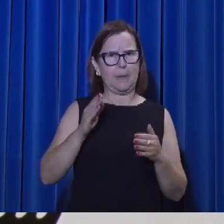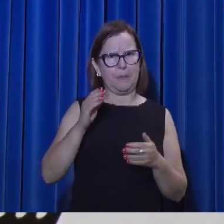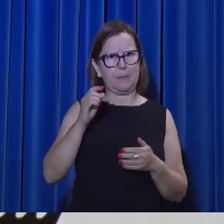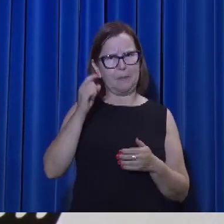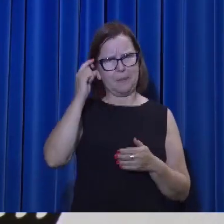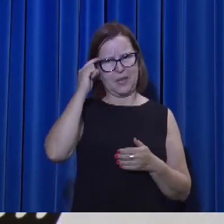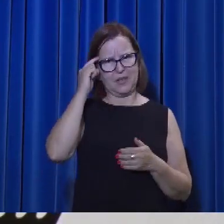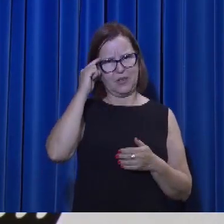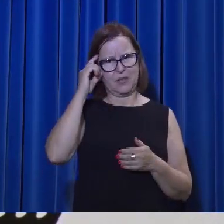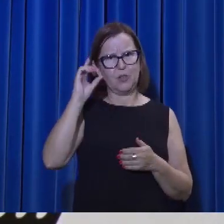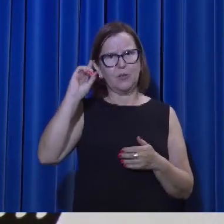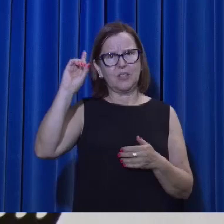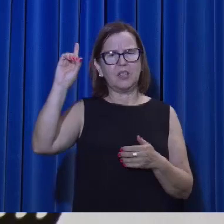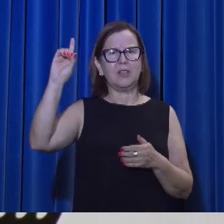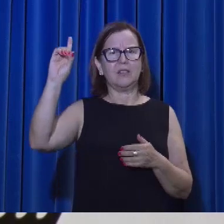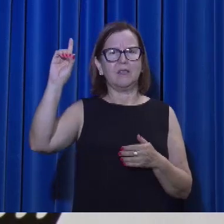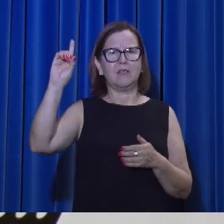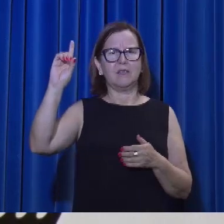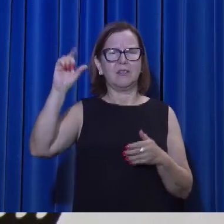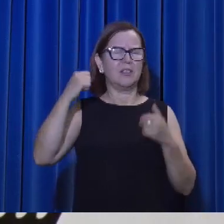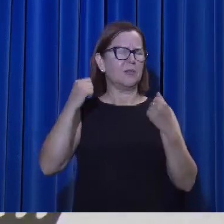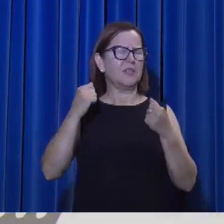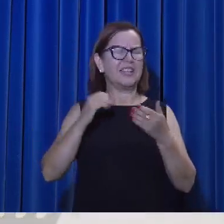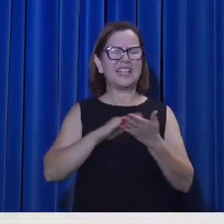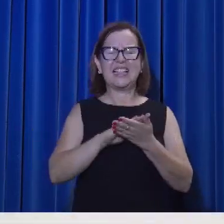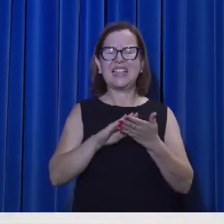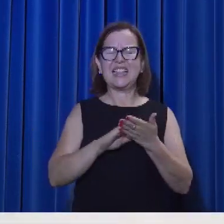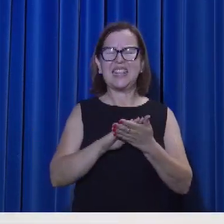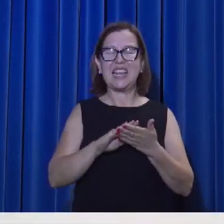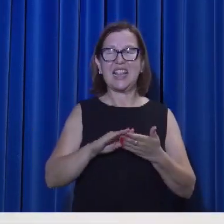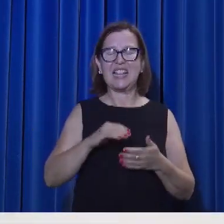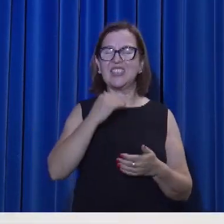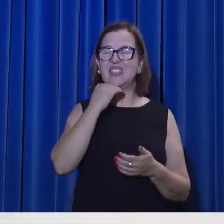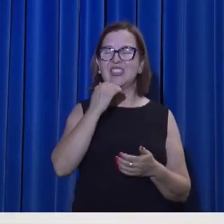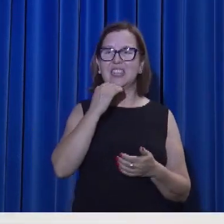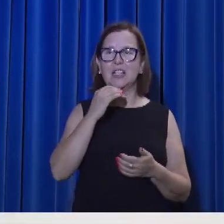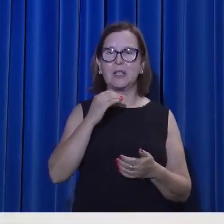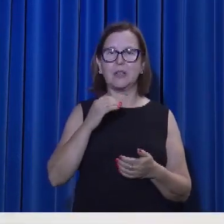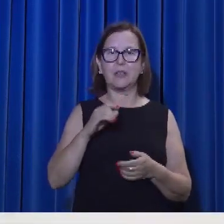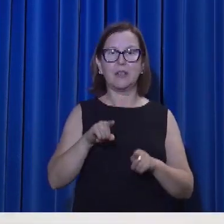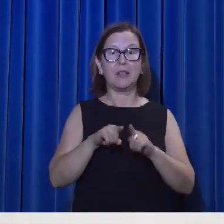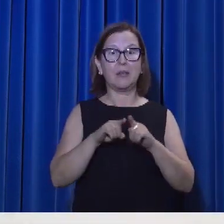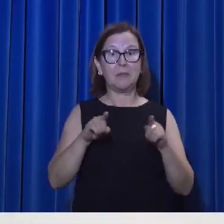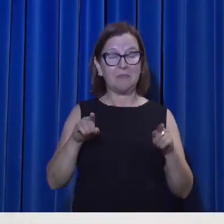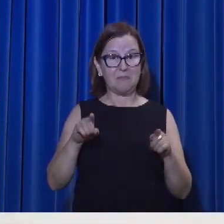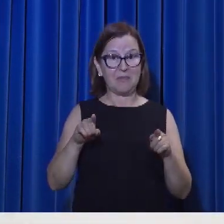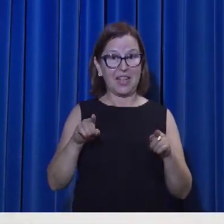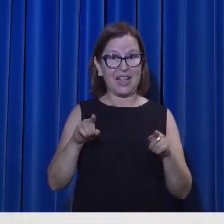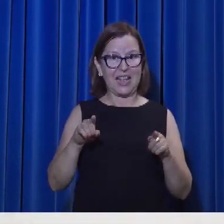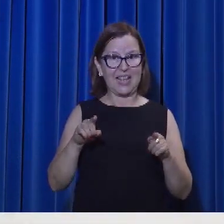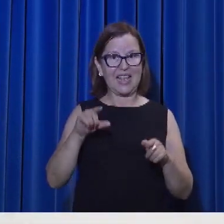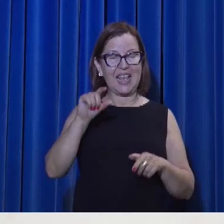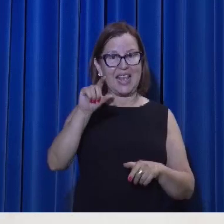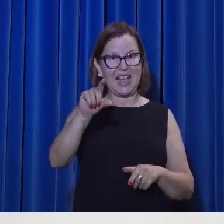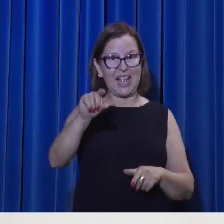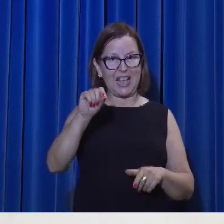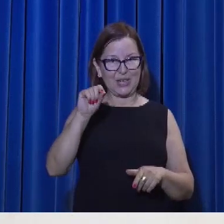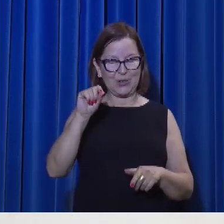precisa de nada e de ninguém, Ele escolheu, o método que Ele escolheu para anunciar a luz é você e